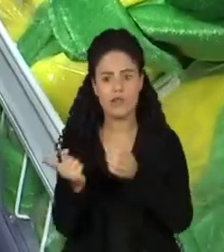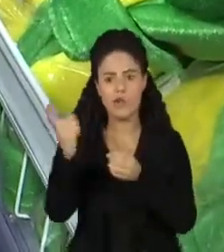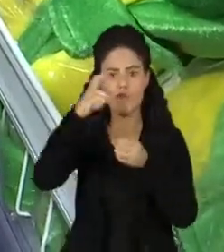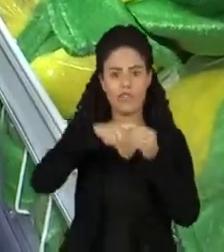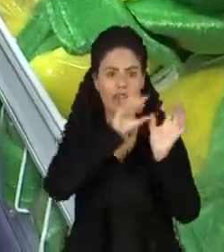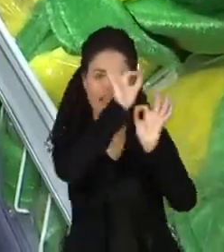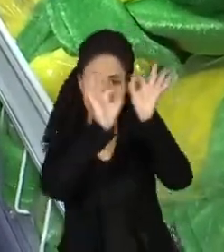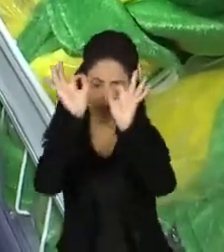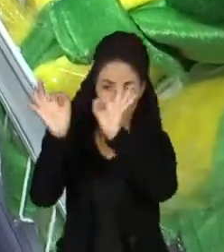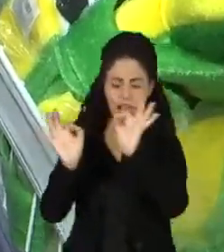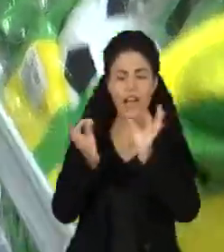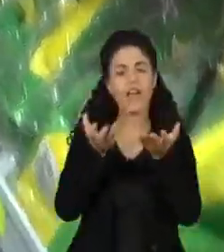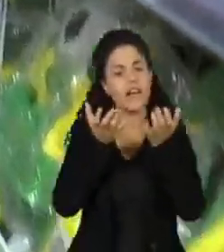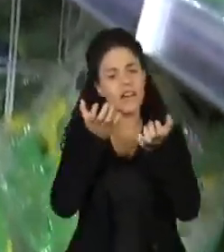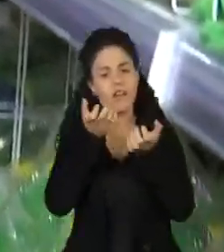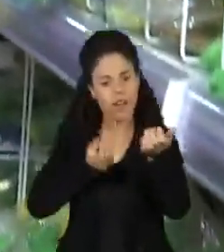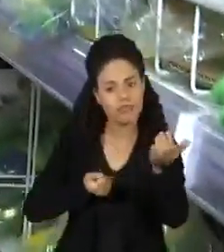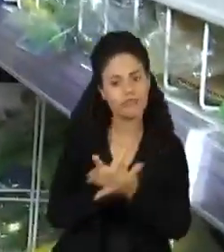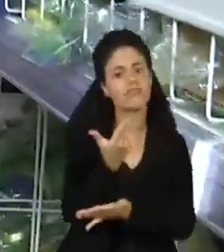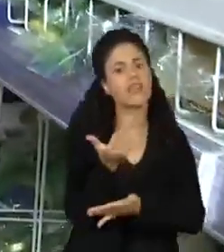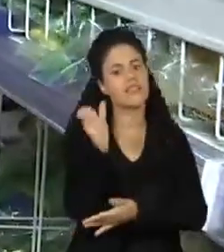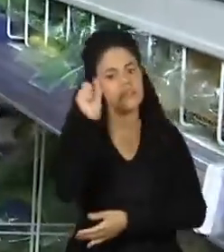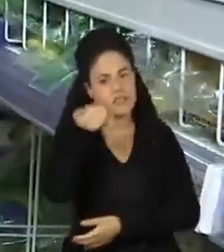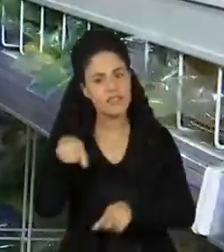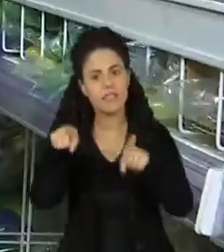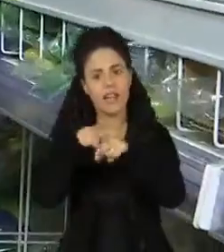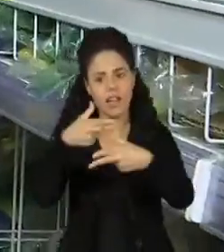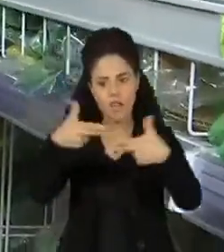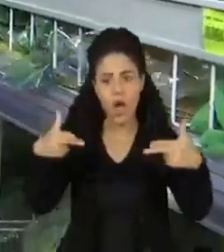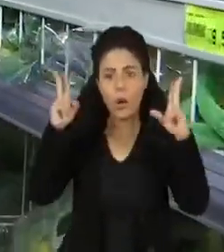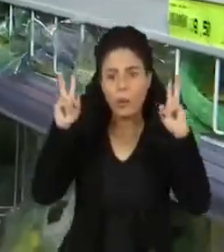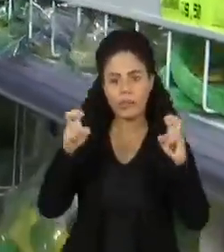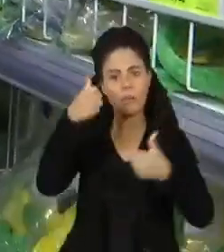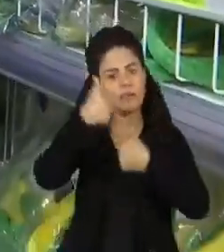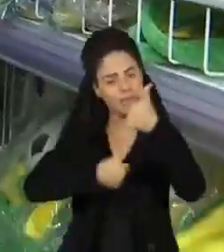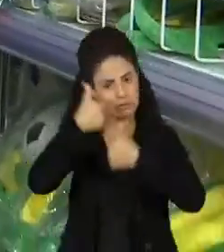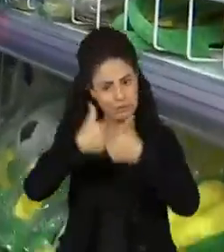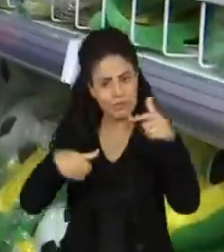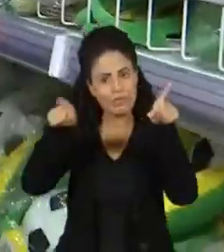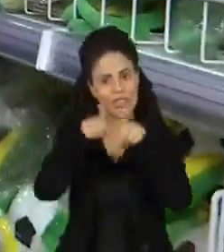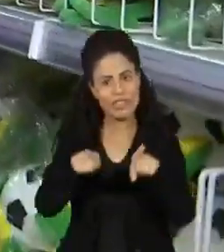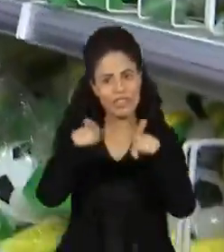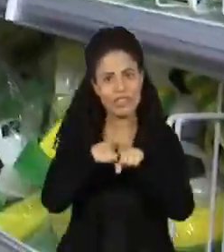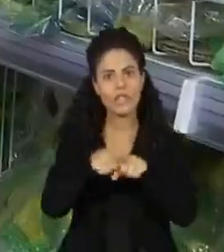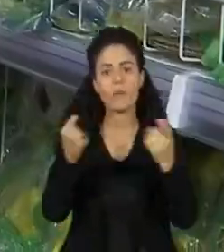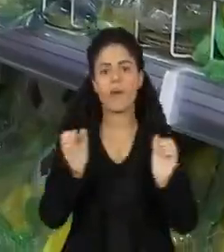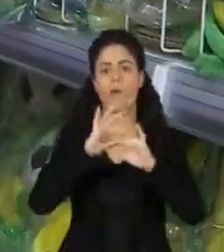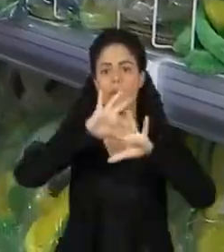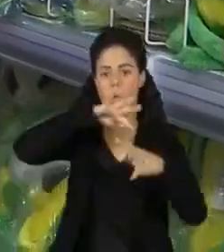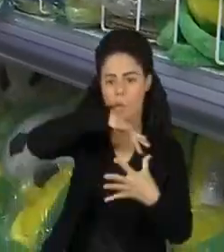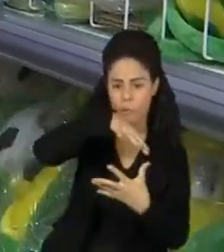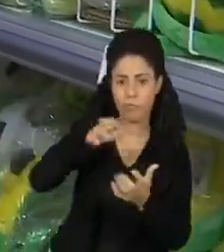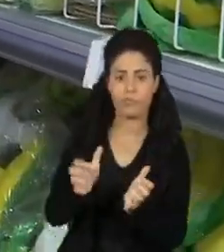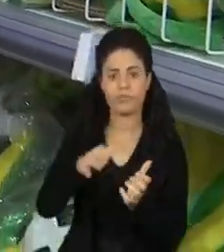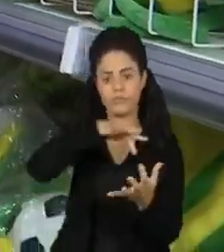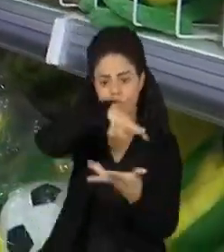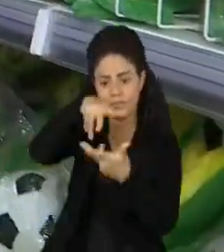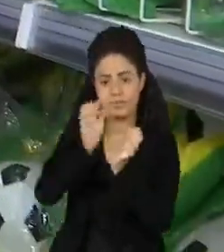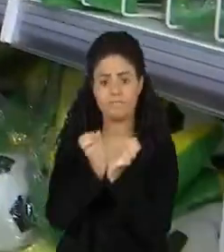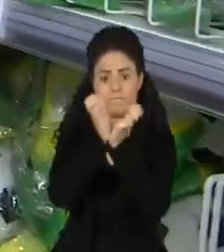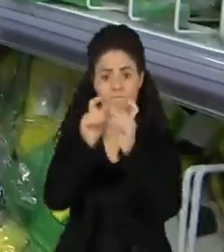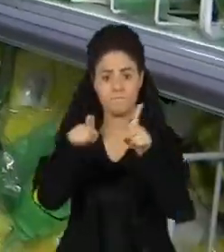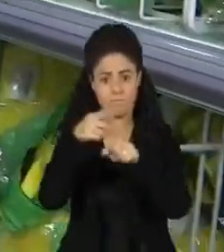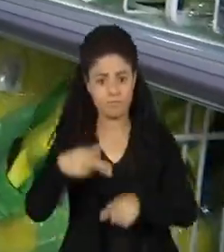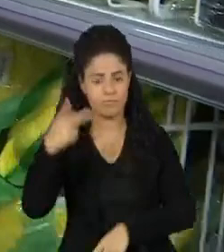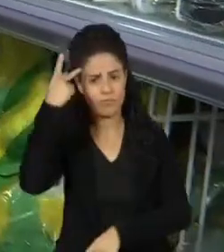decorações então eu tô querendo investir em decorações com tema futebol e também copa do mundo né Jane Aproveitou a